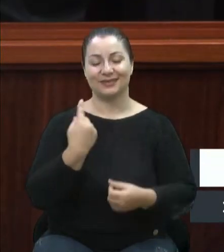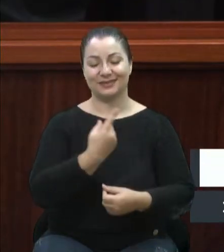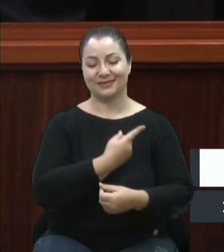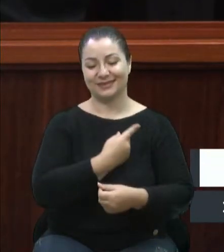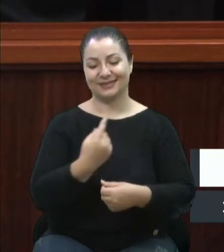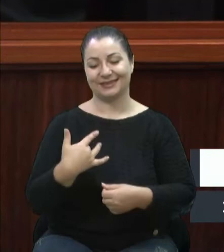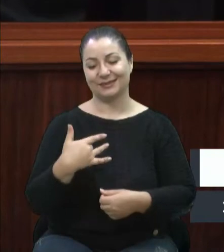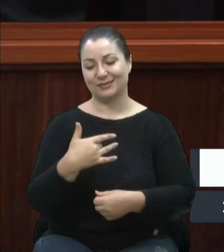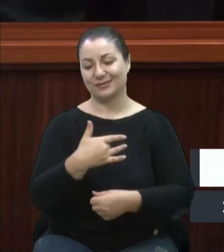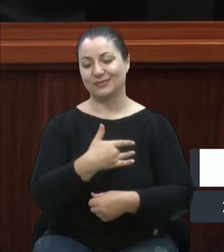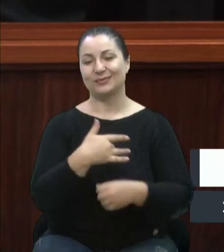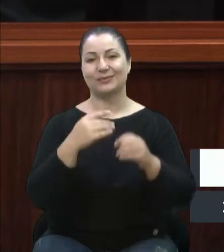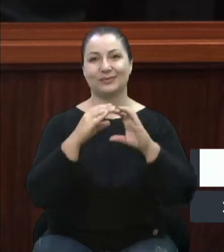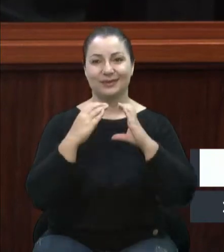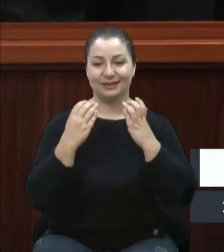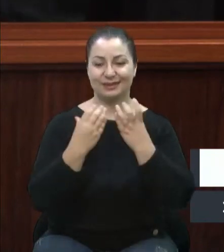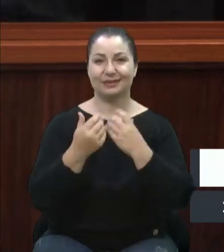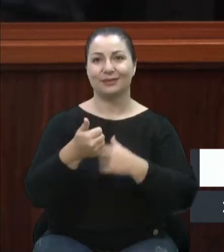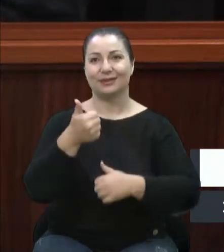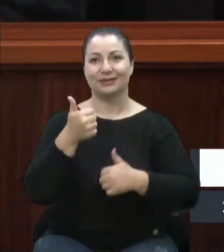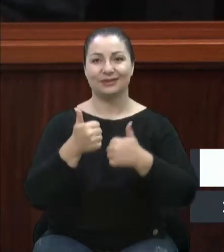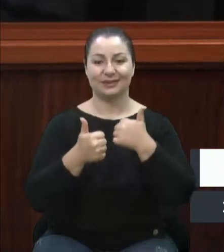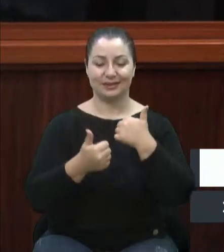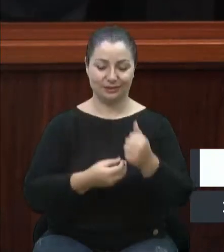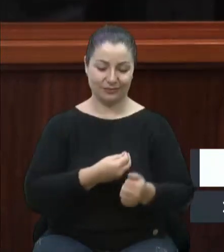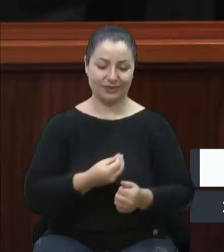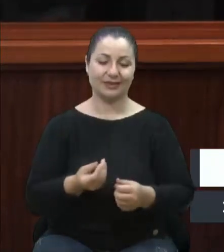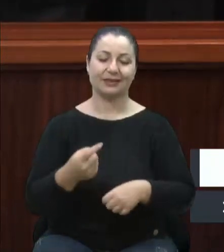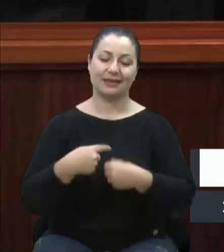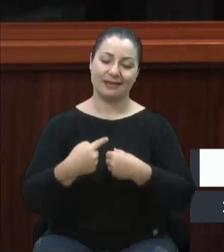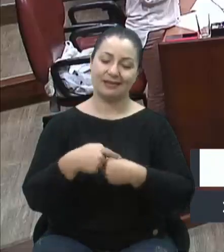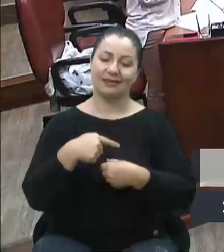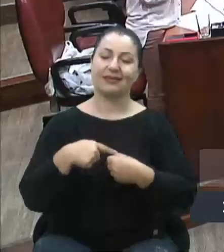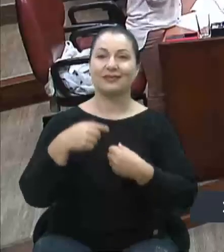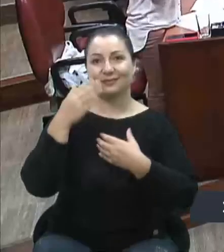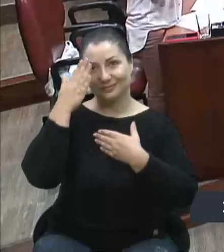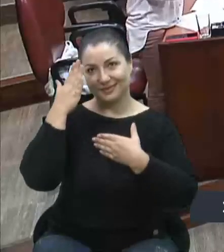consequência, na melhoria de vida na nossa cidade. Muito obrigada. Obrigada.